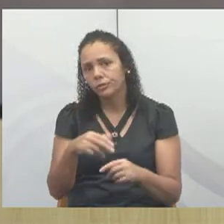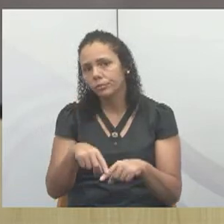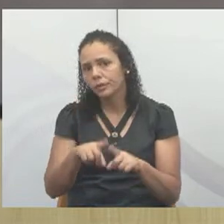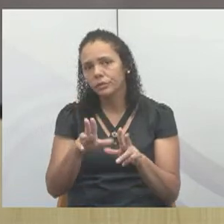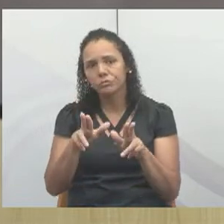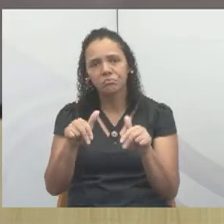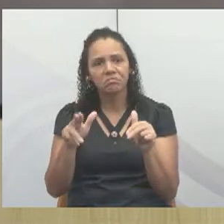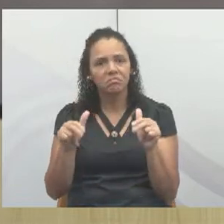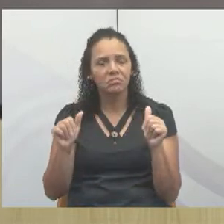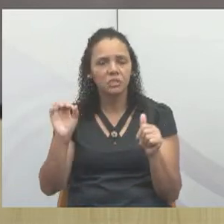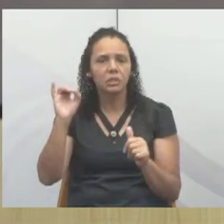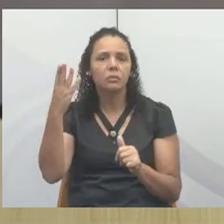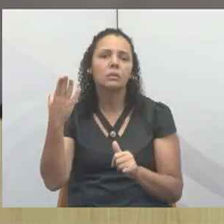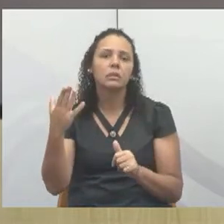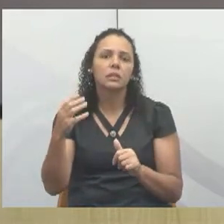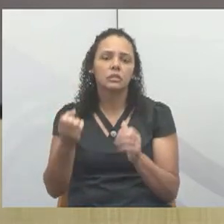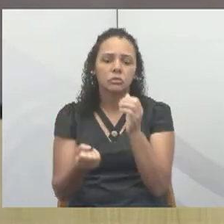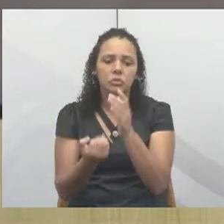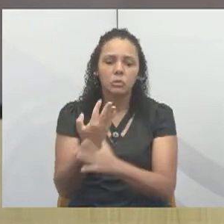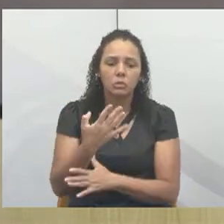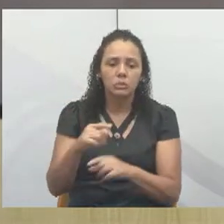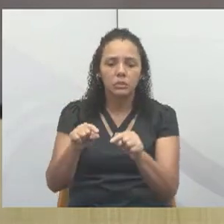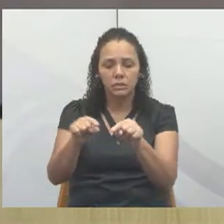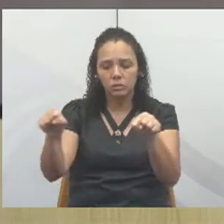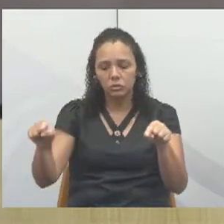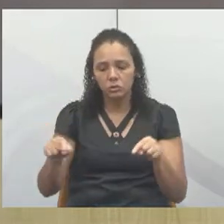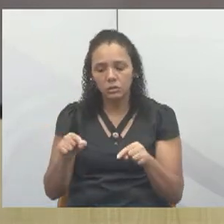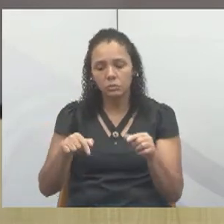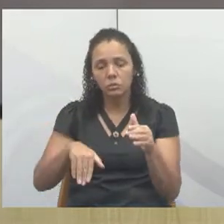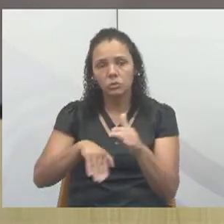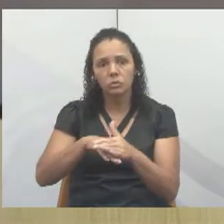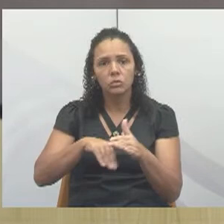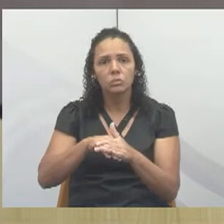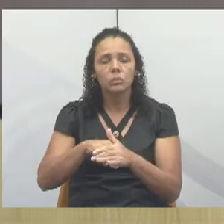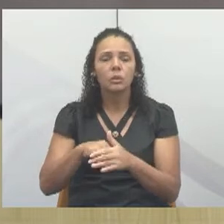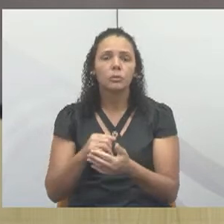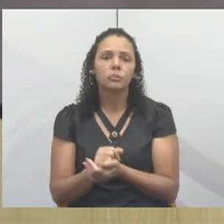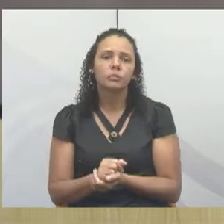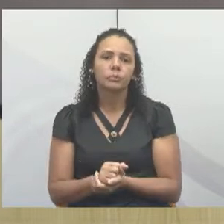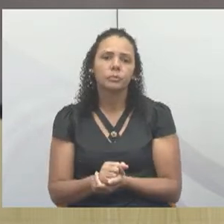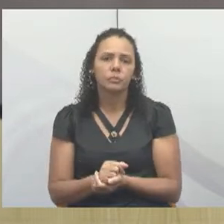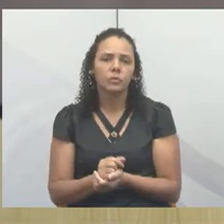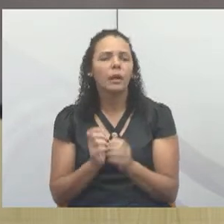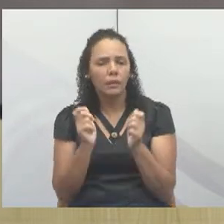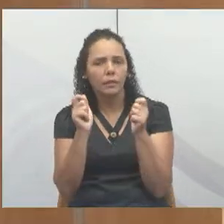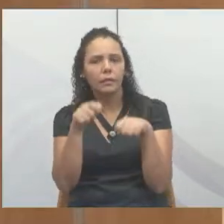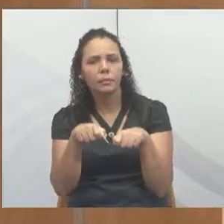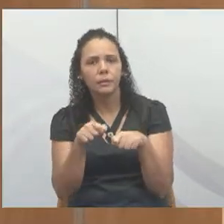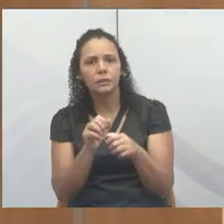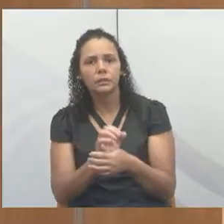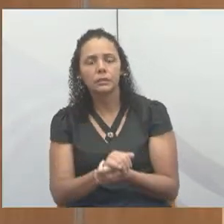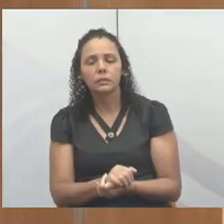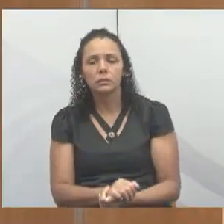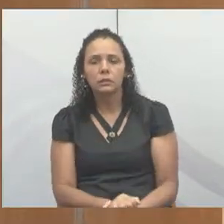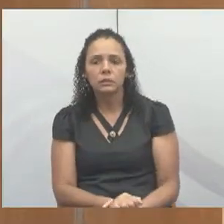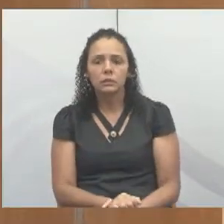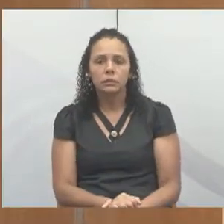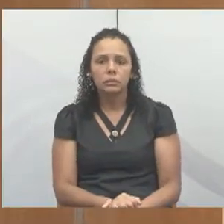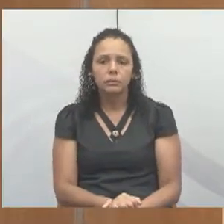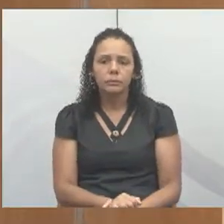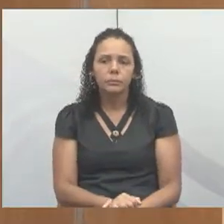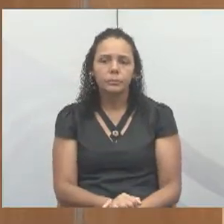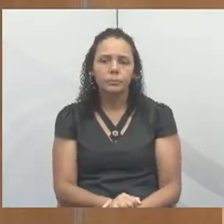é contemplado com o campo de futebol. Qual a possibilidade? A possibilidade aí, Paulinha, ela está mais